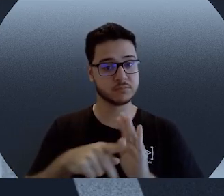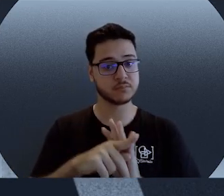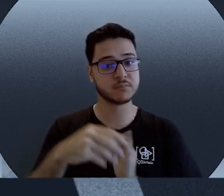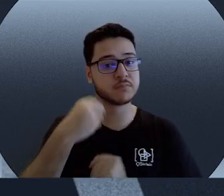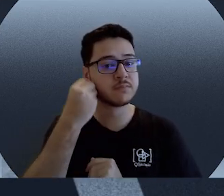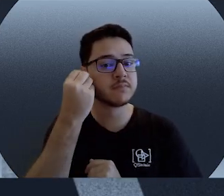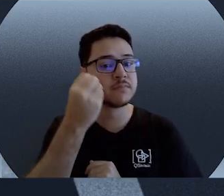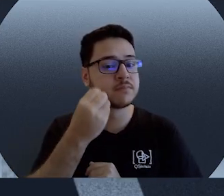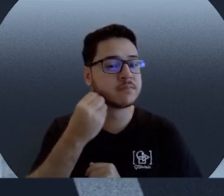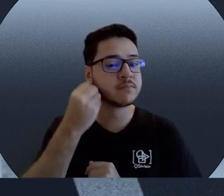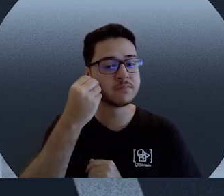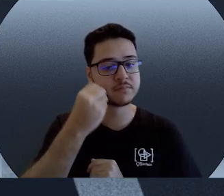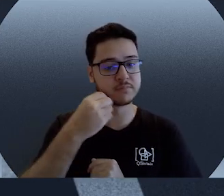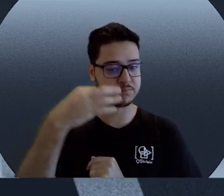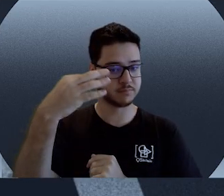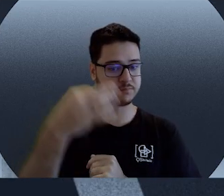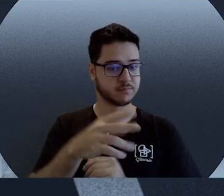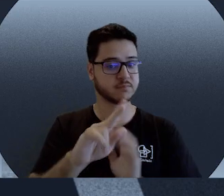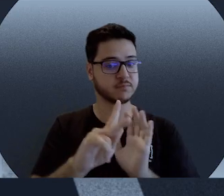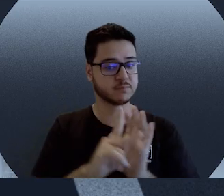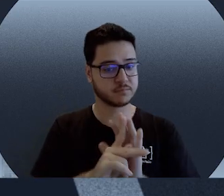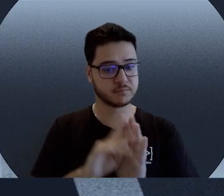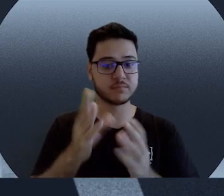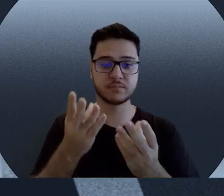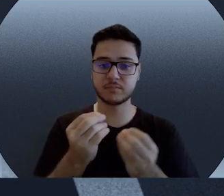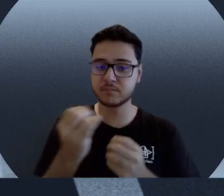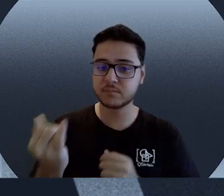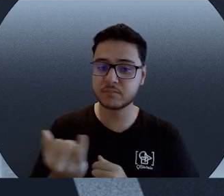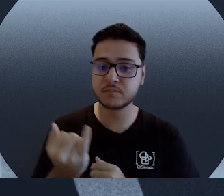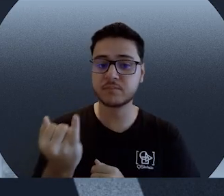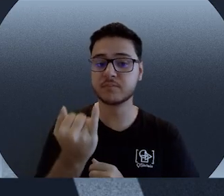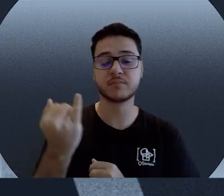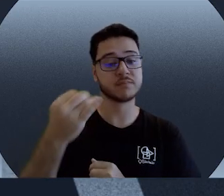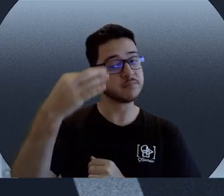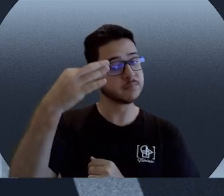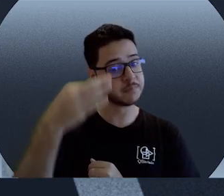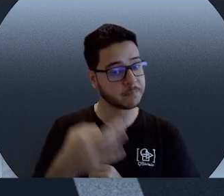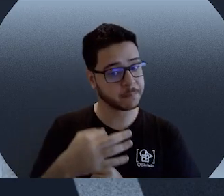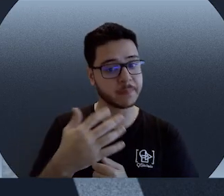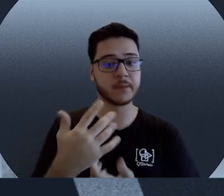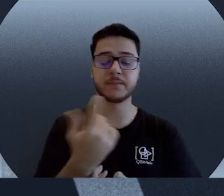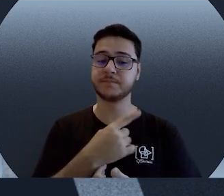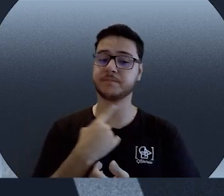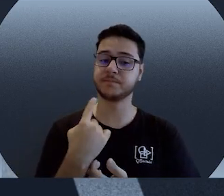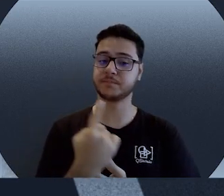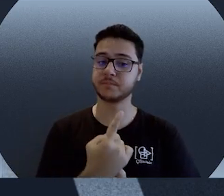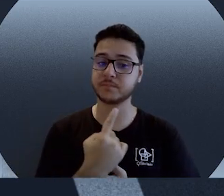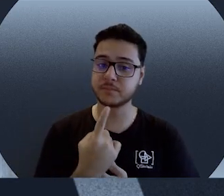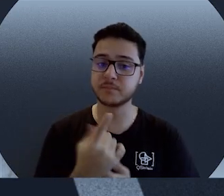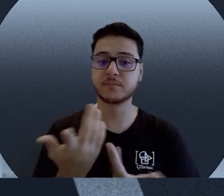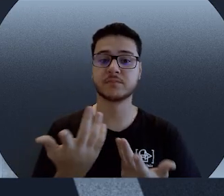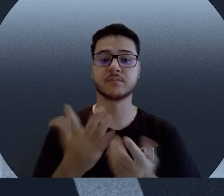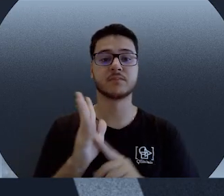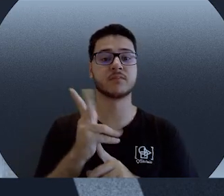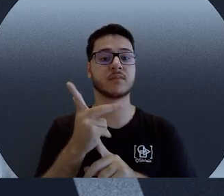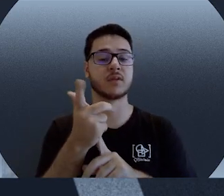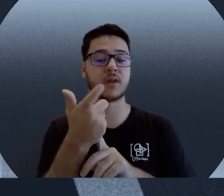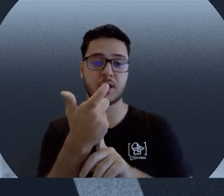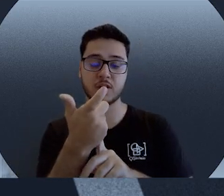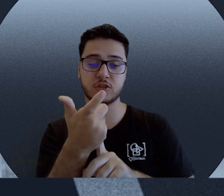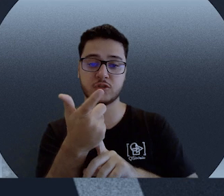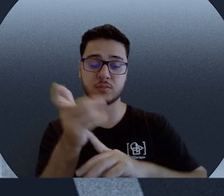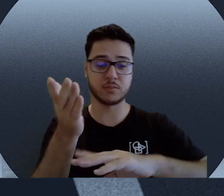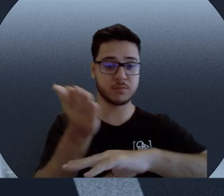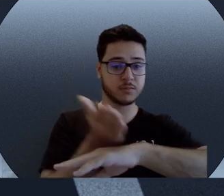vivências. Essa é fundamental para a gente entender por que a arte moderna e a arte contemporânea têm